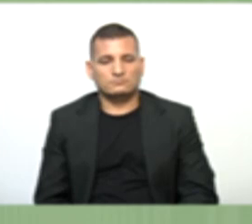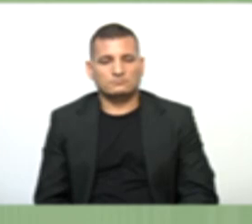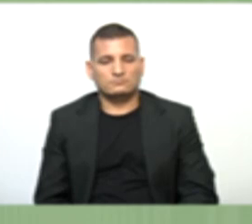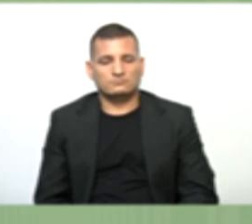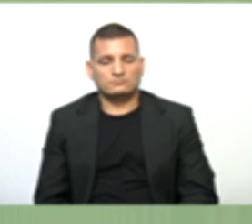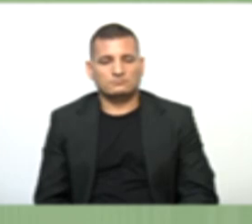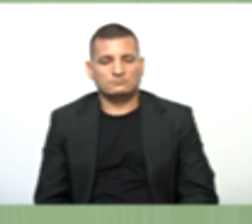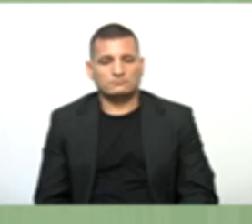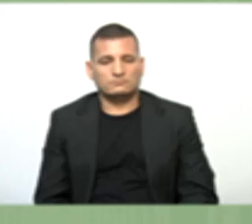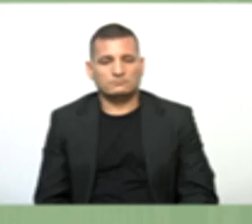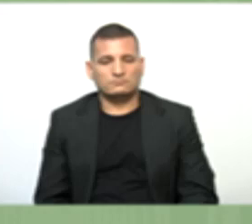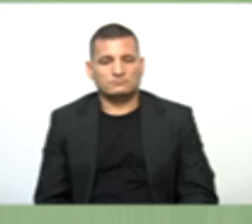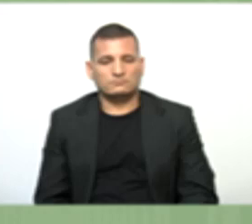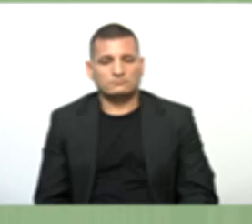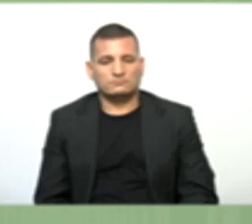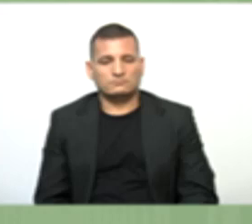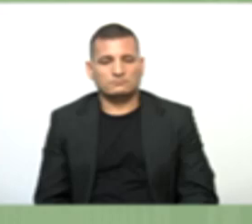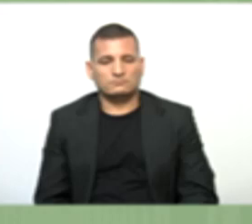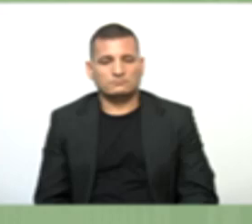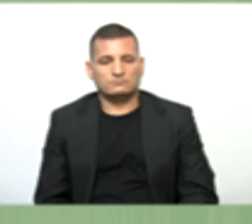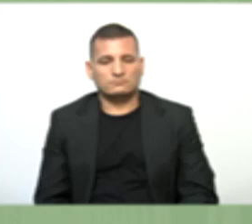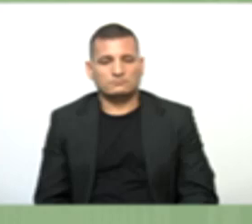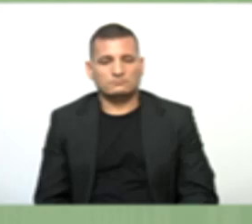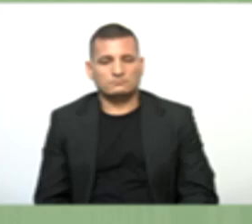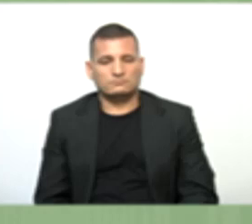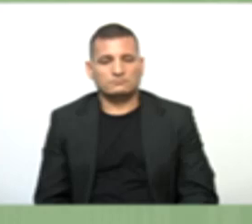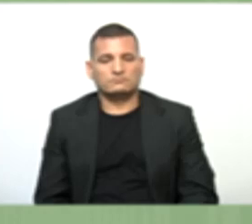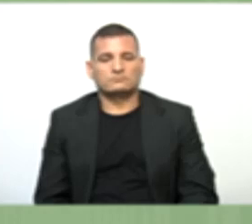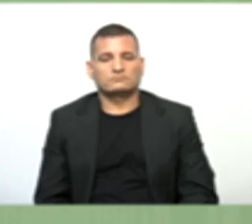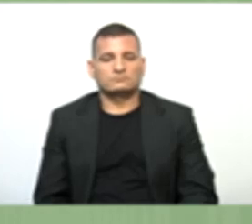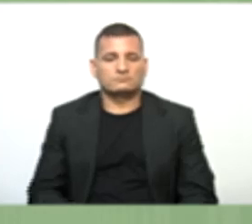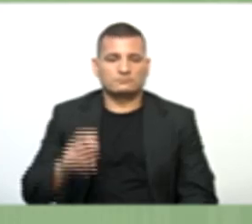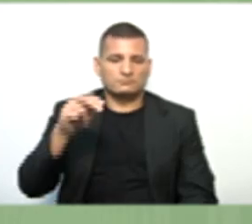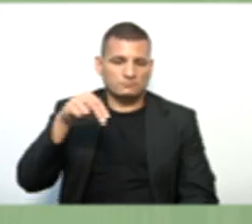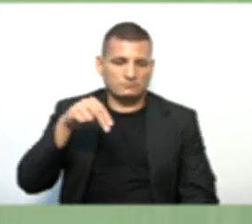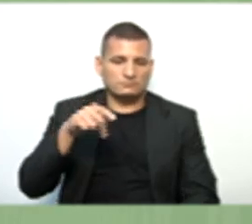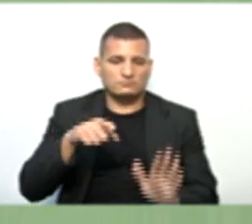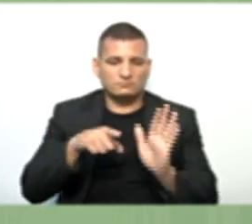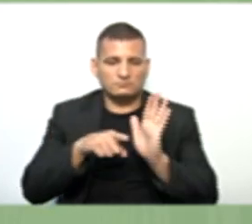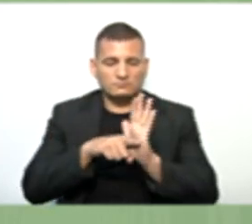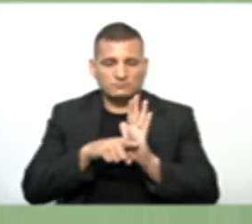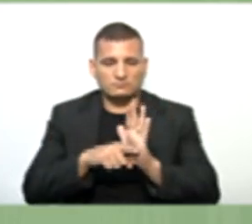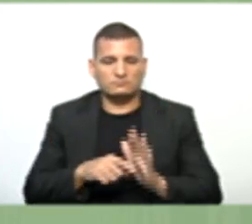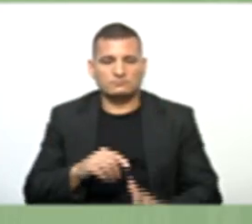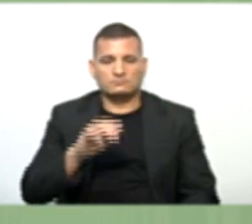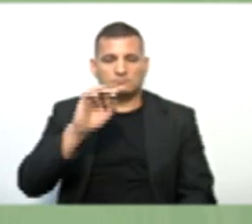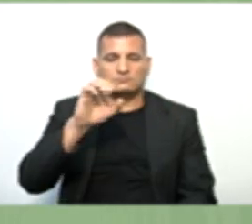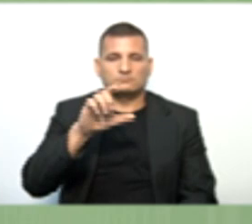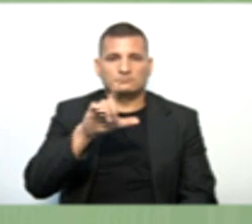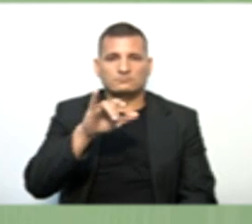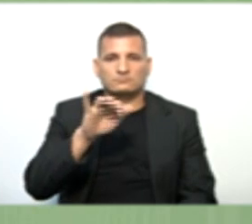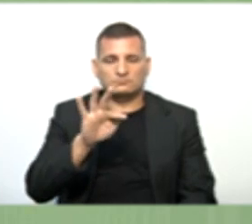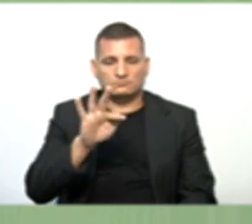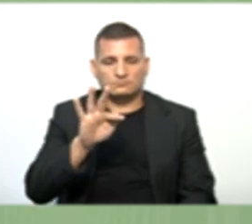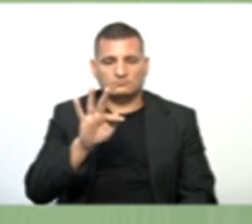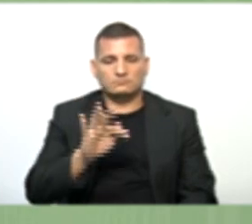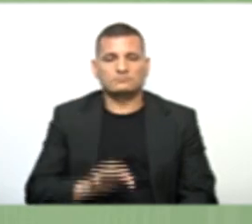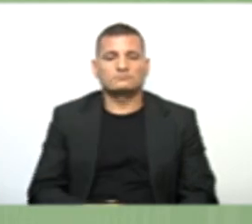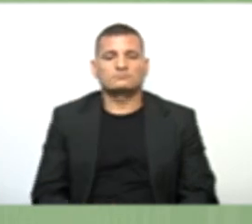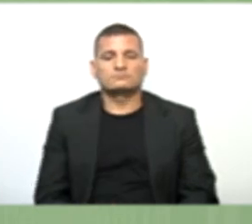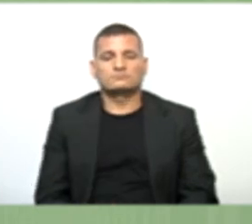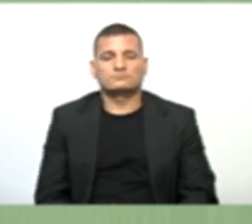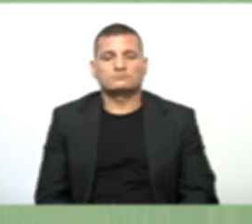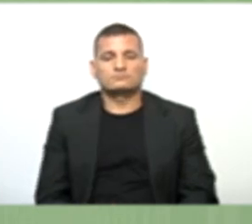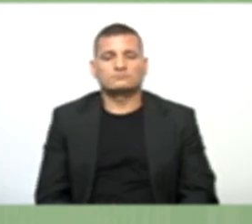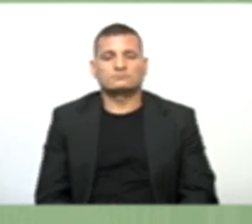aqui 2 pontos, n é negativo. E aqui elif n